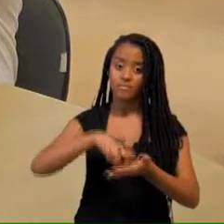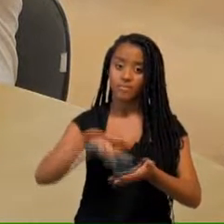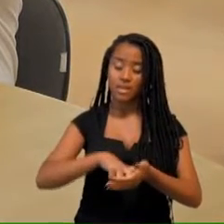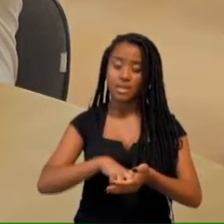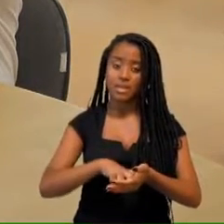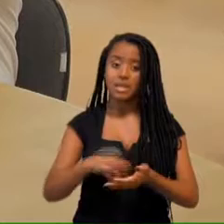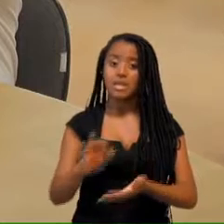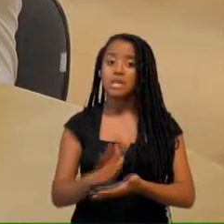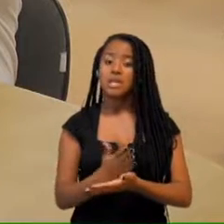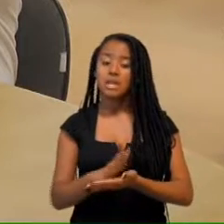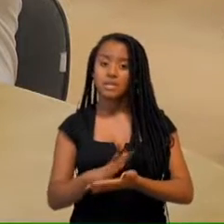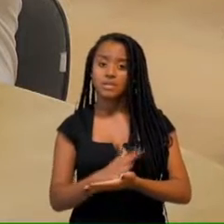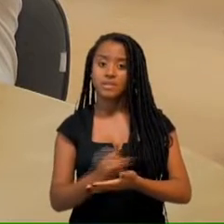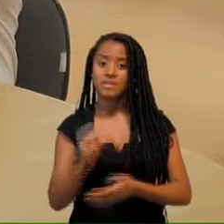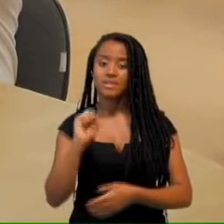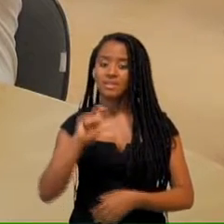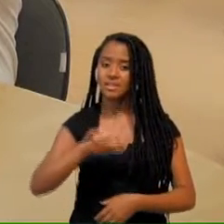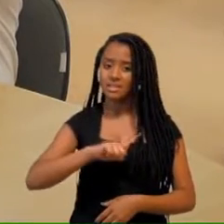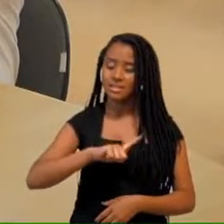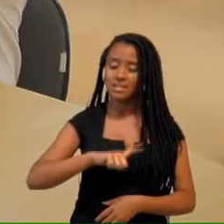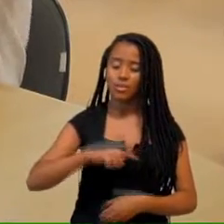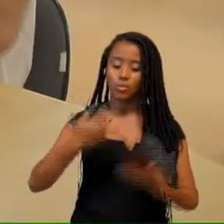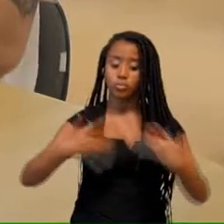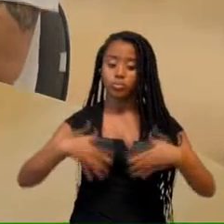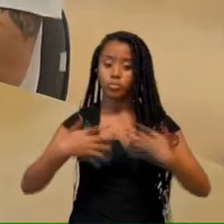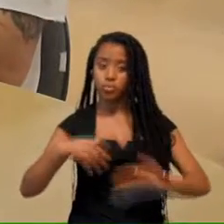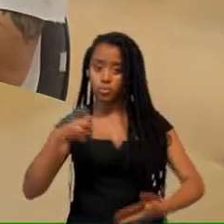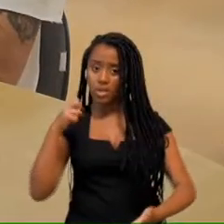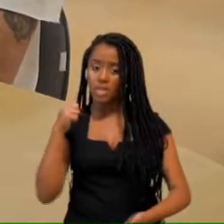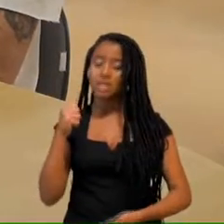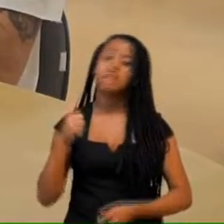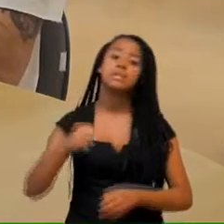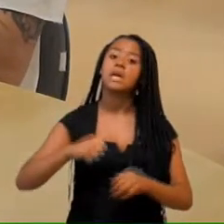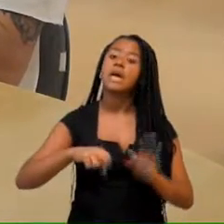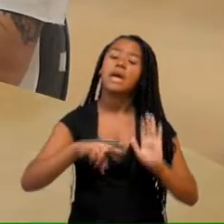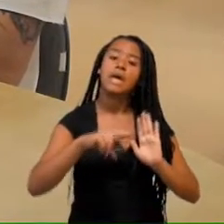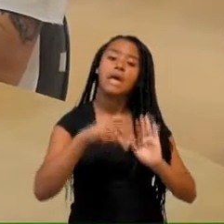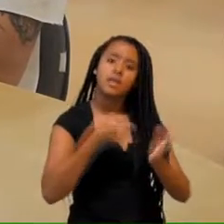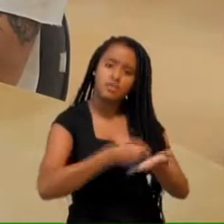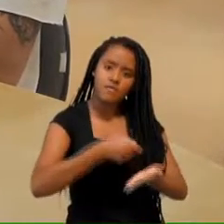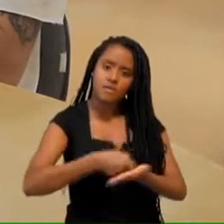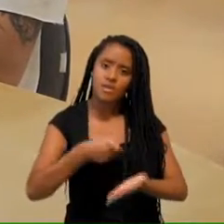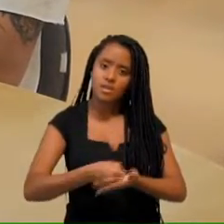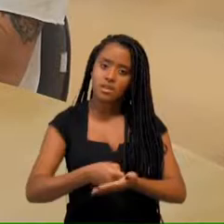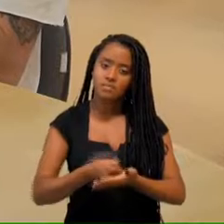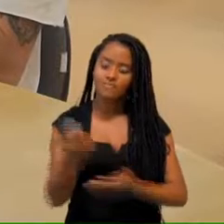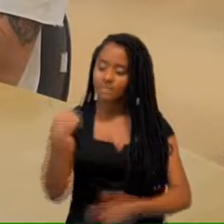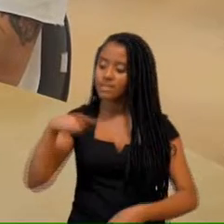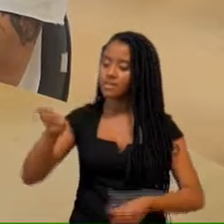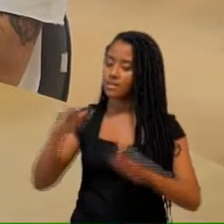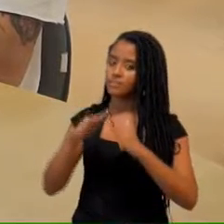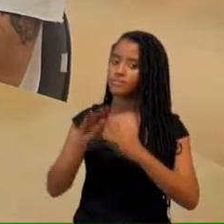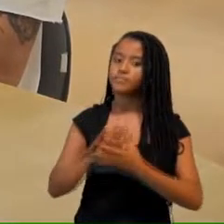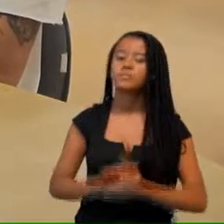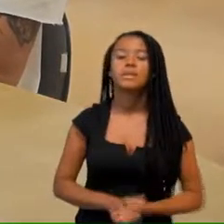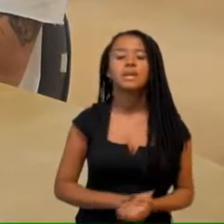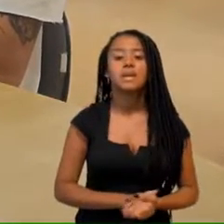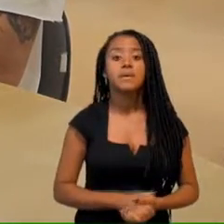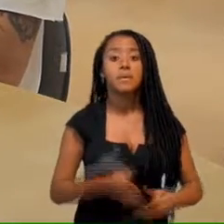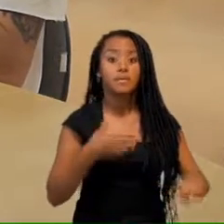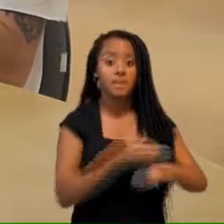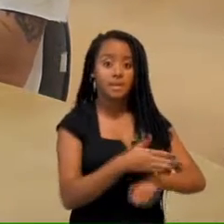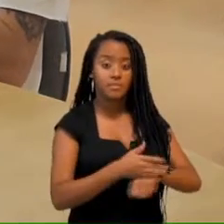advertências a saída da moradia e a gente sabe que para para participar aqui para ter acesso ao benefício da